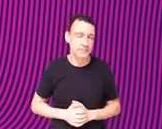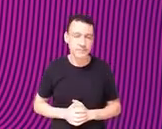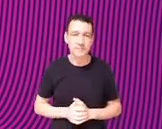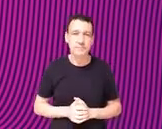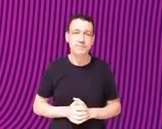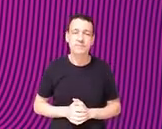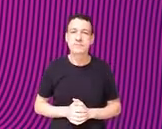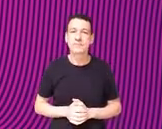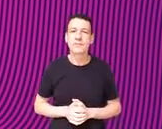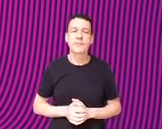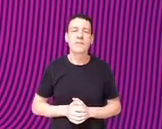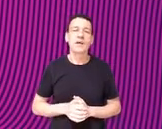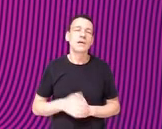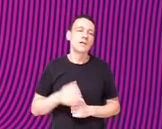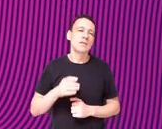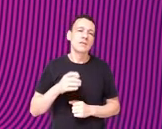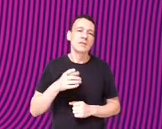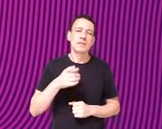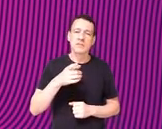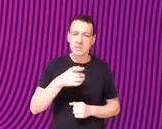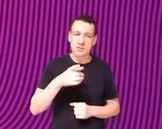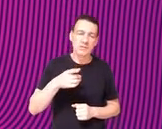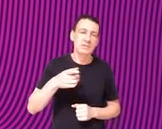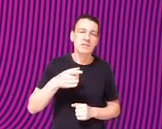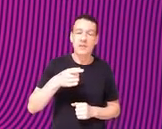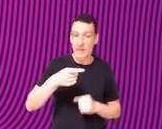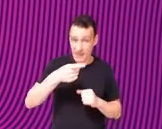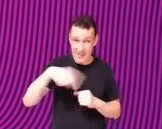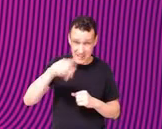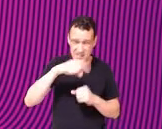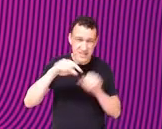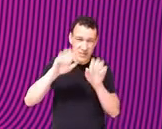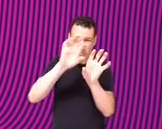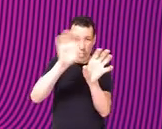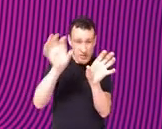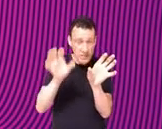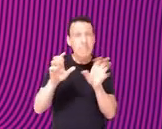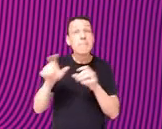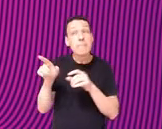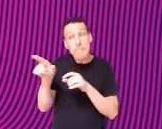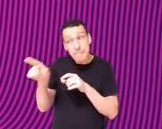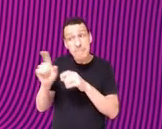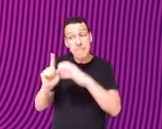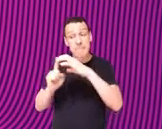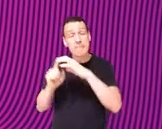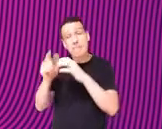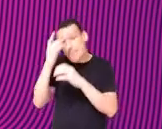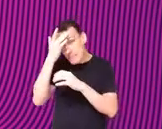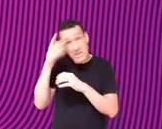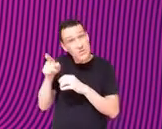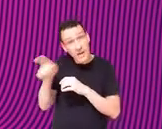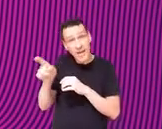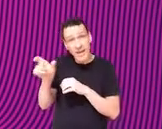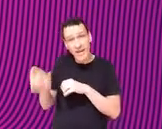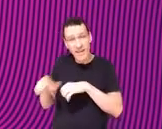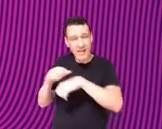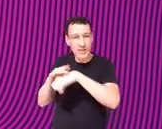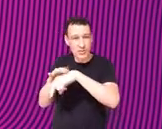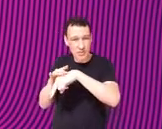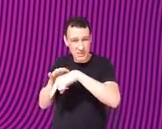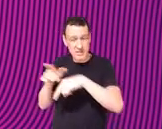na produção também destes roadmaps, uma vez que sabemos que por trás de cada estatística está uma